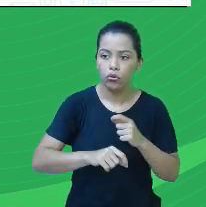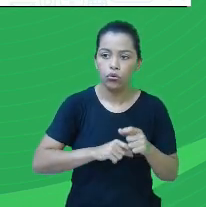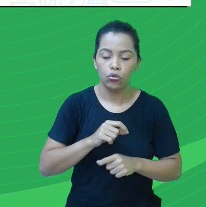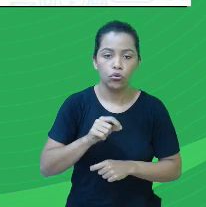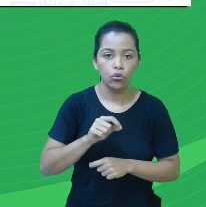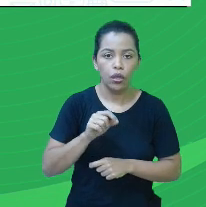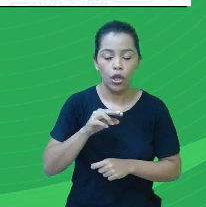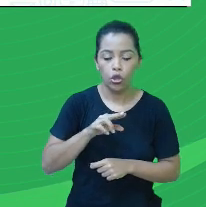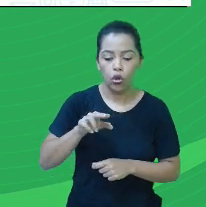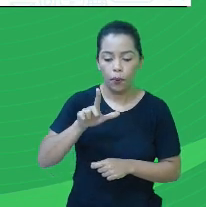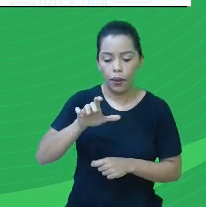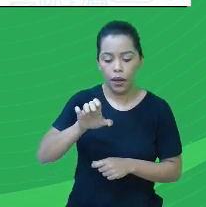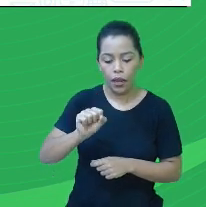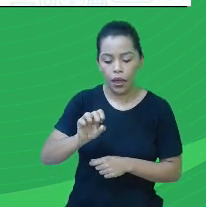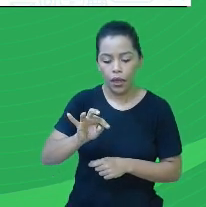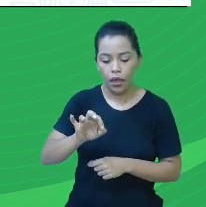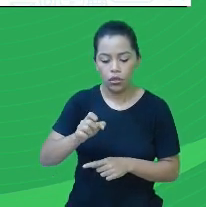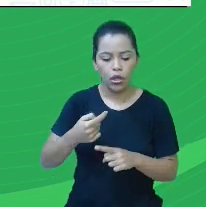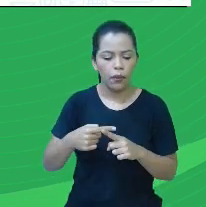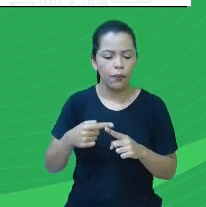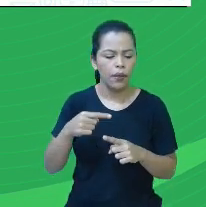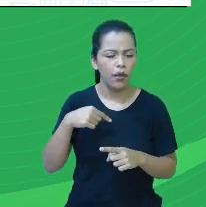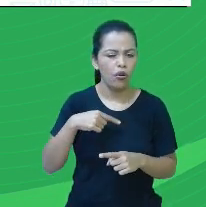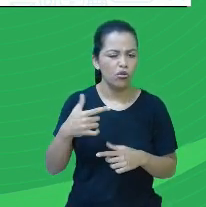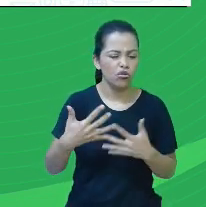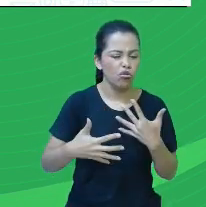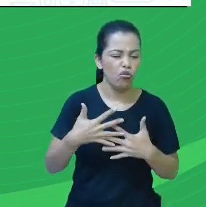região leste, perdão. É porque como hoje é sudeste a gente se